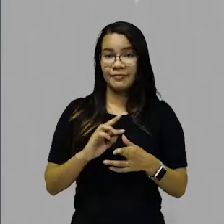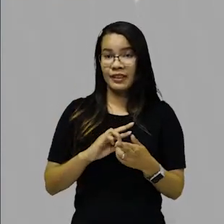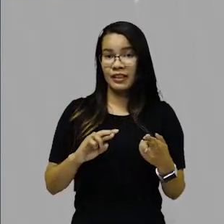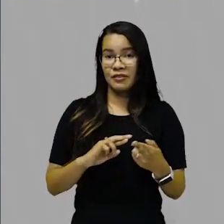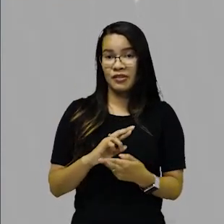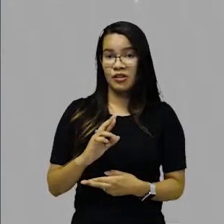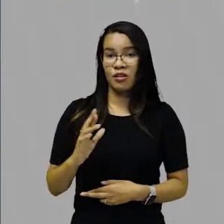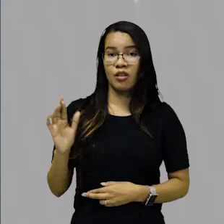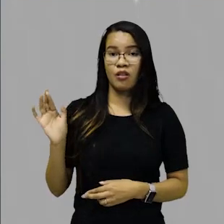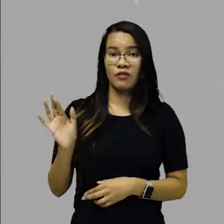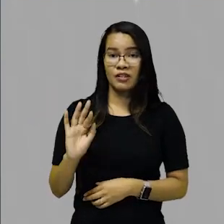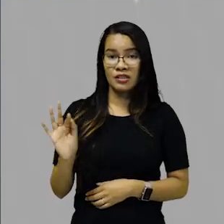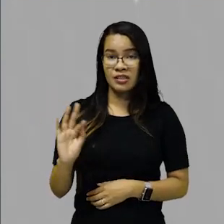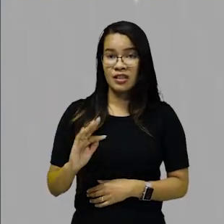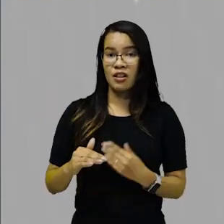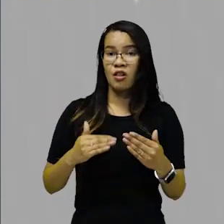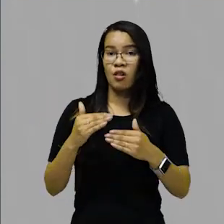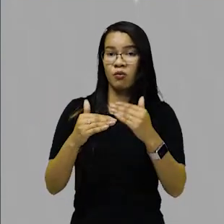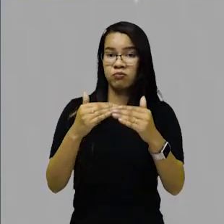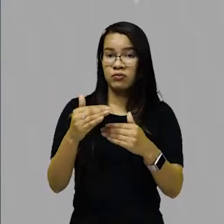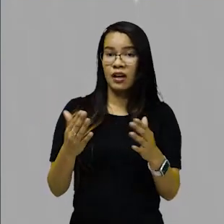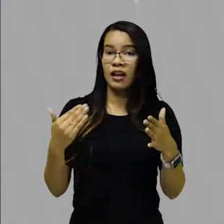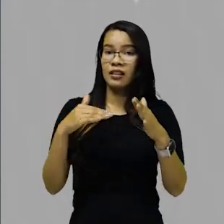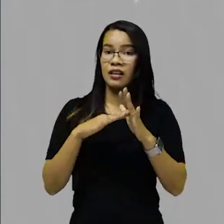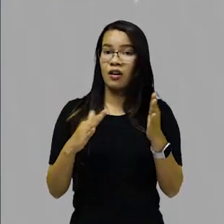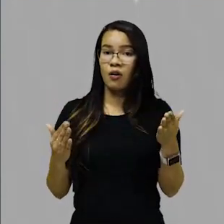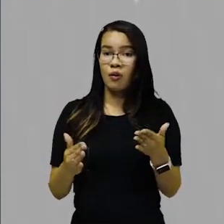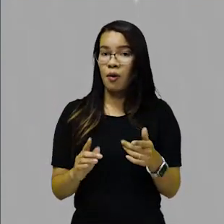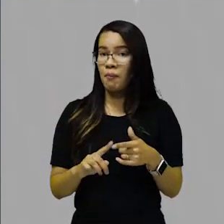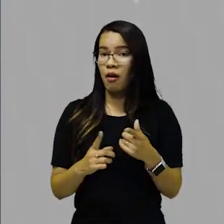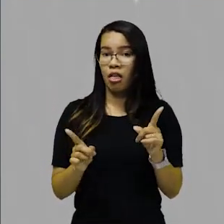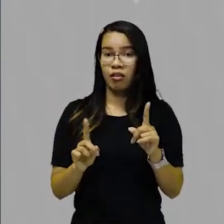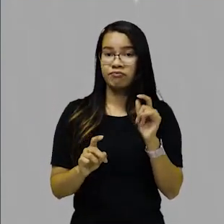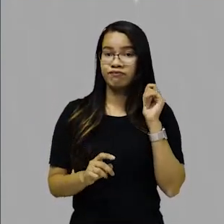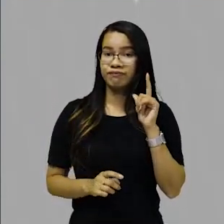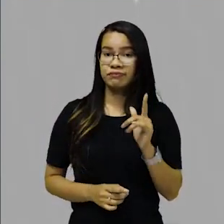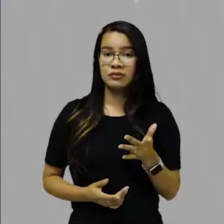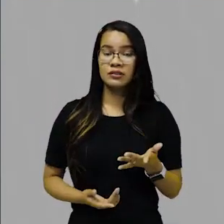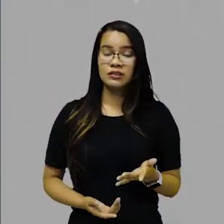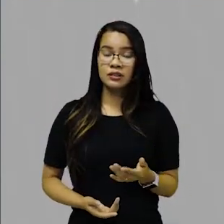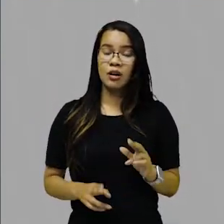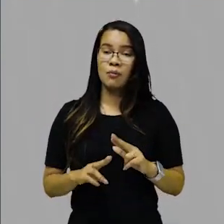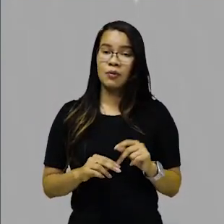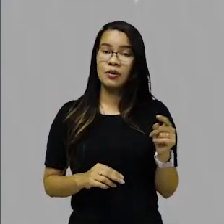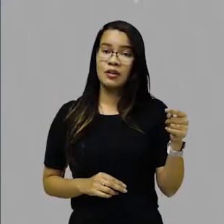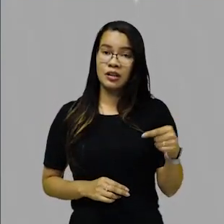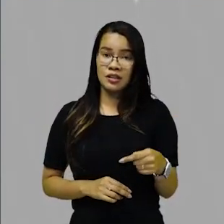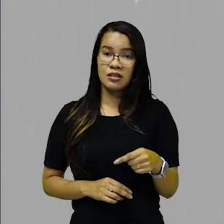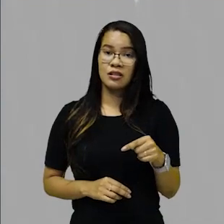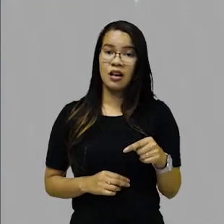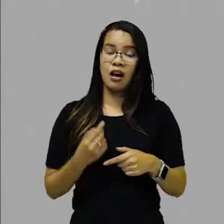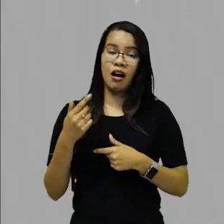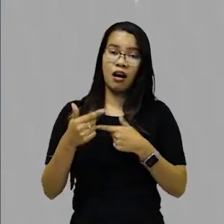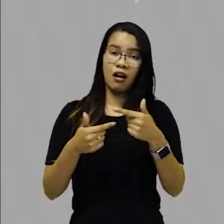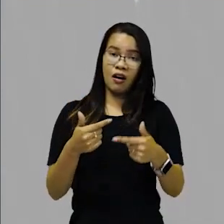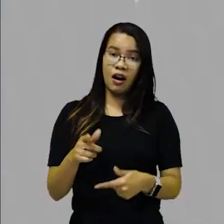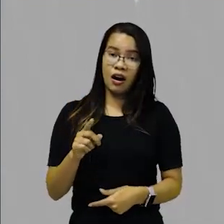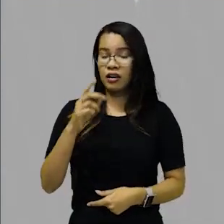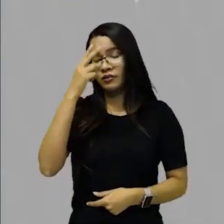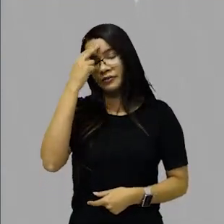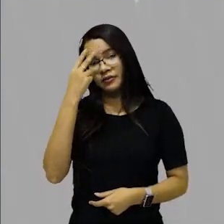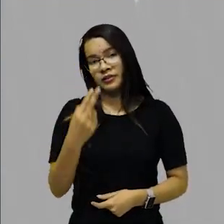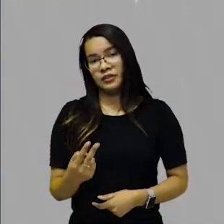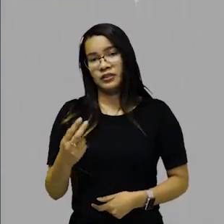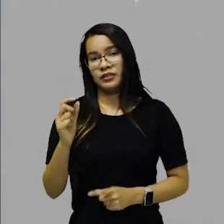Por isso que a luta do movimento do gênero feminismo é uma luta histórica, é uma